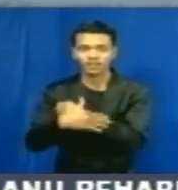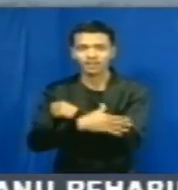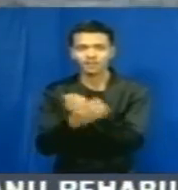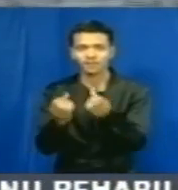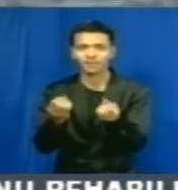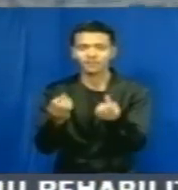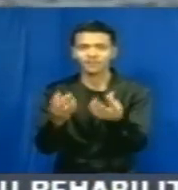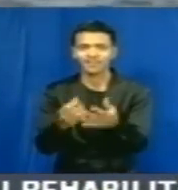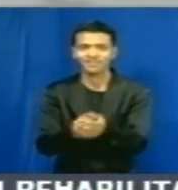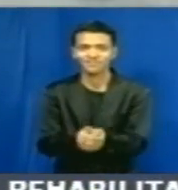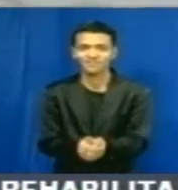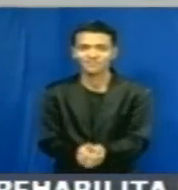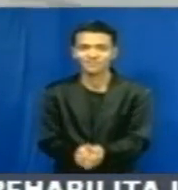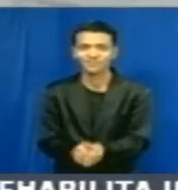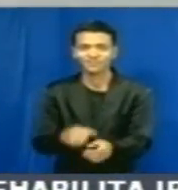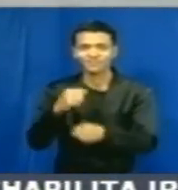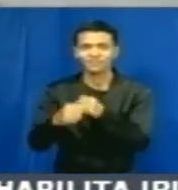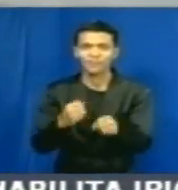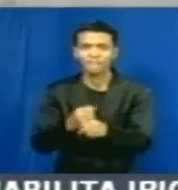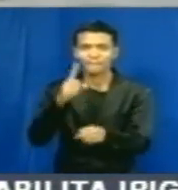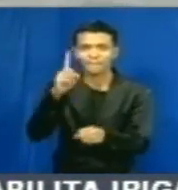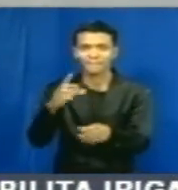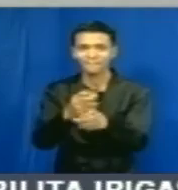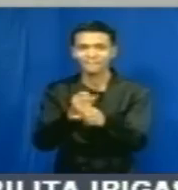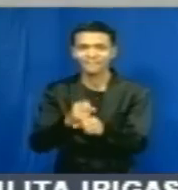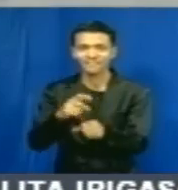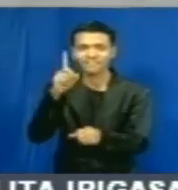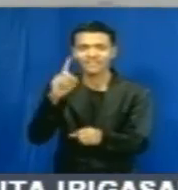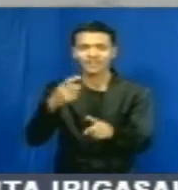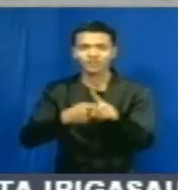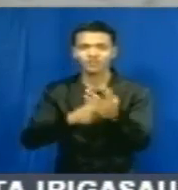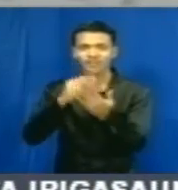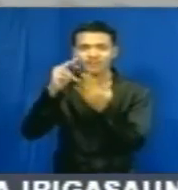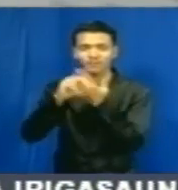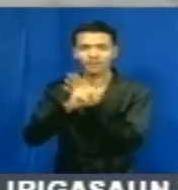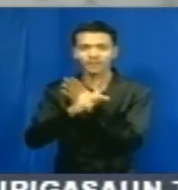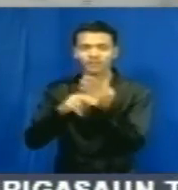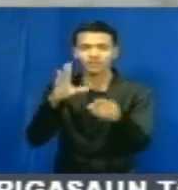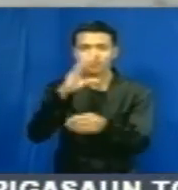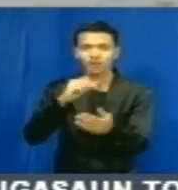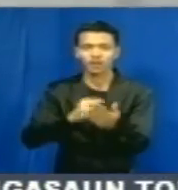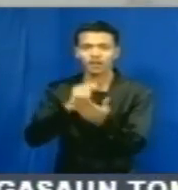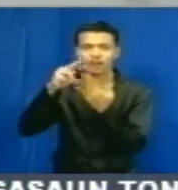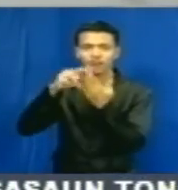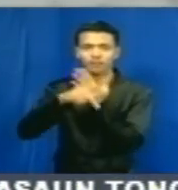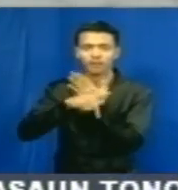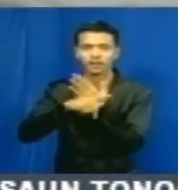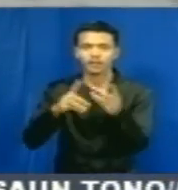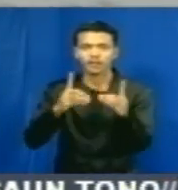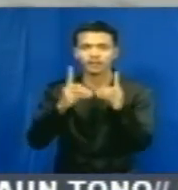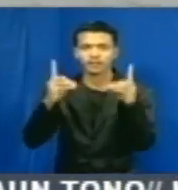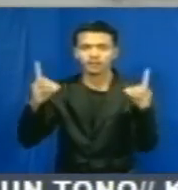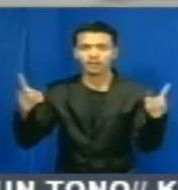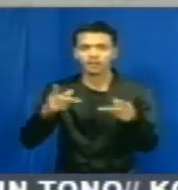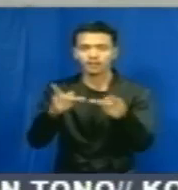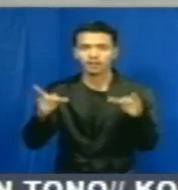halaran, no kada tinang ida, kulieta dala ida, entre fulang março no abril. Enquanto distância entre